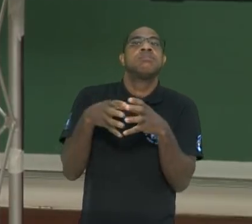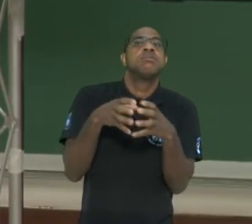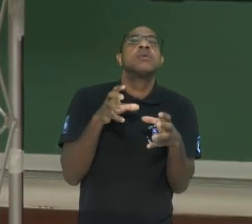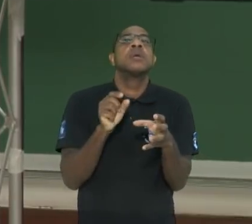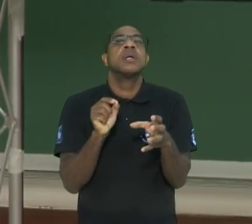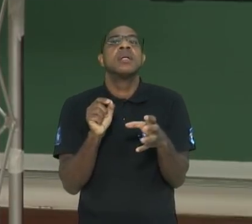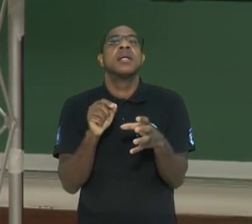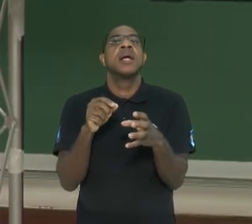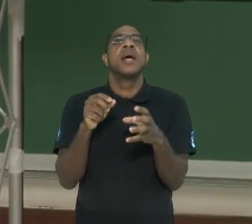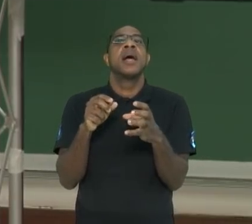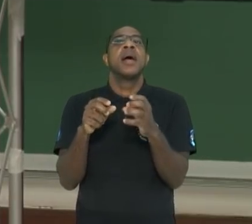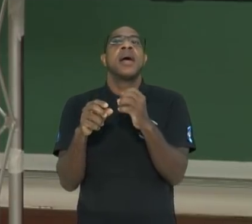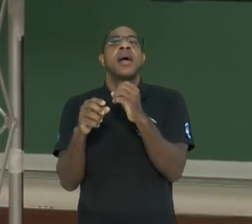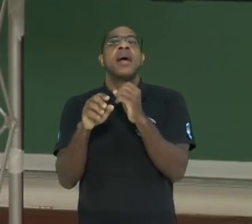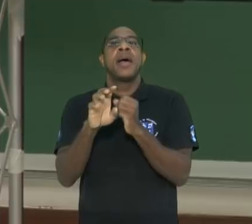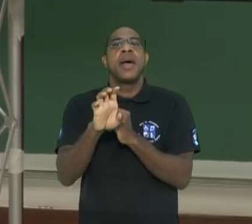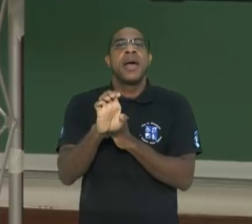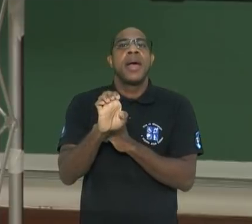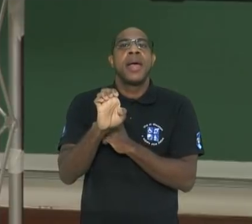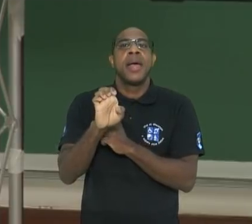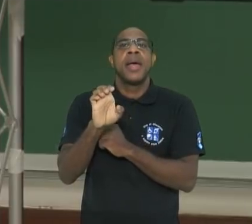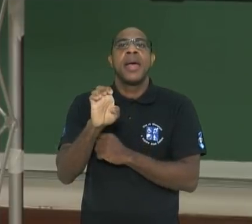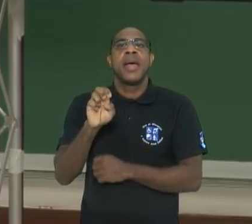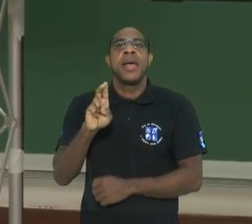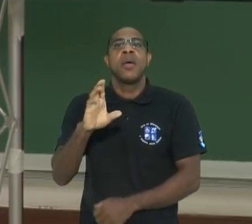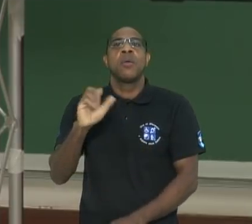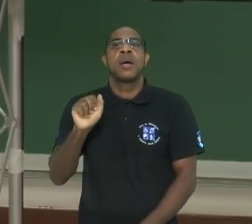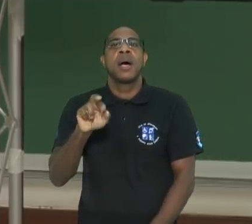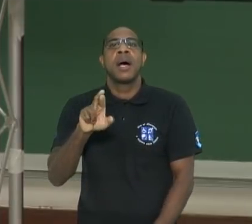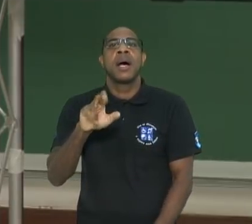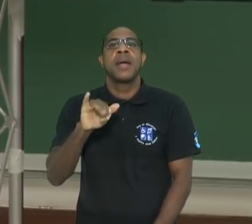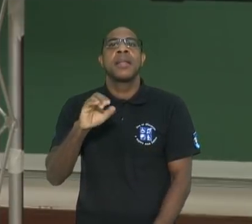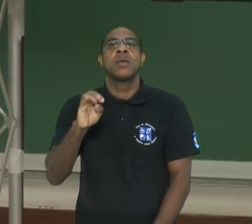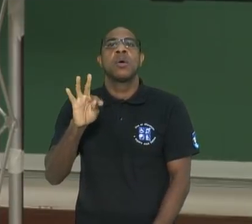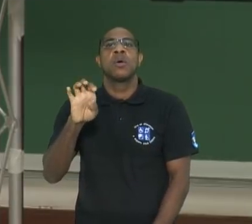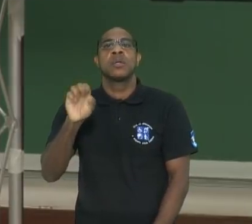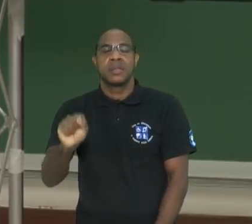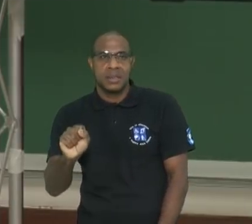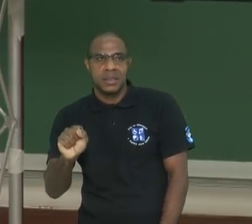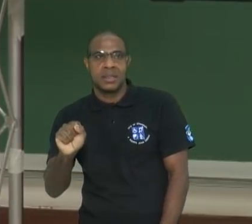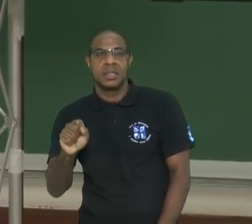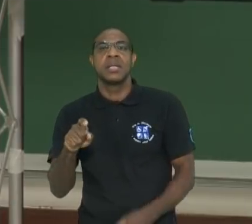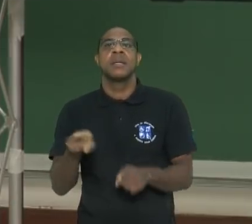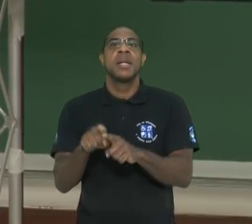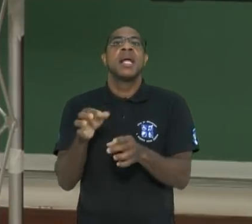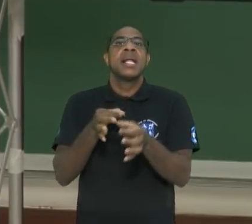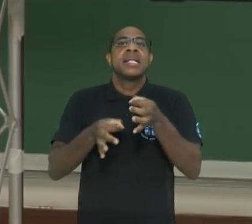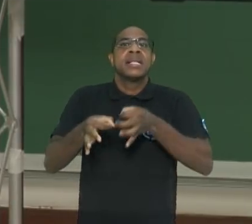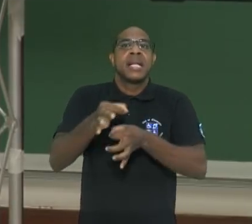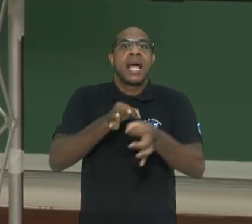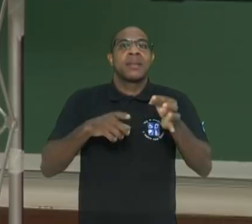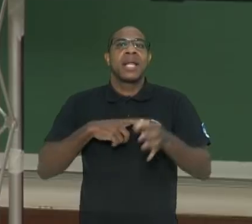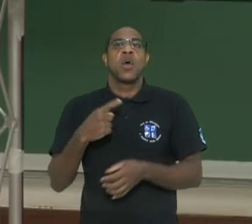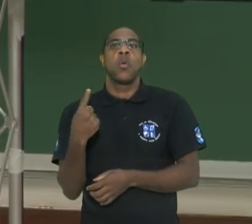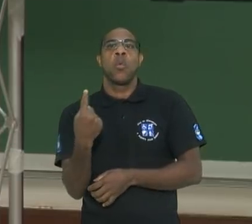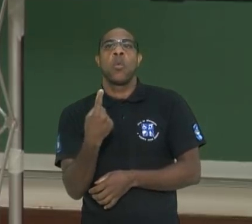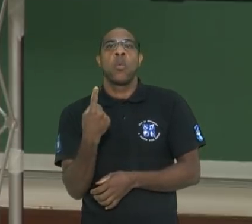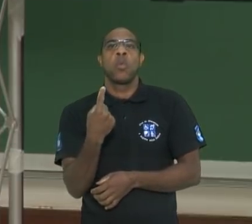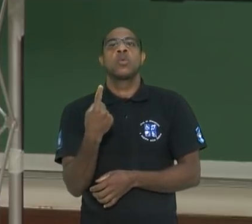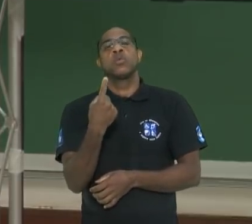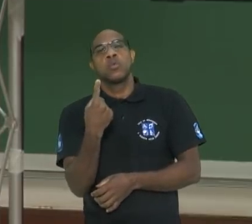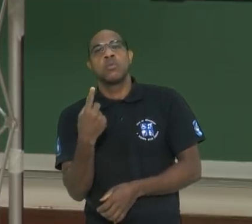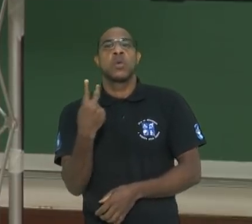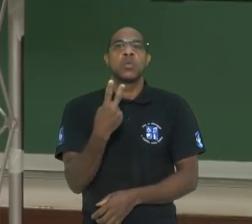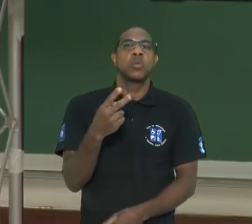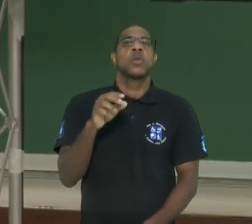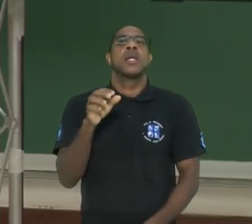vivos que possuem uma célula eucarionte. Ainda são unicelulares e os principais integrantes